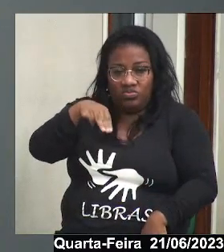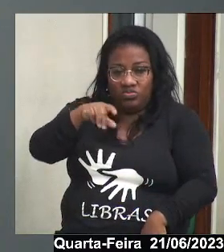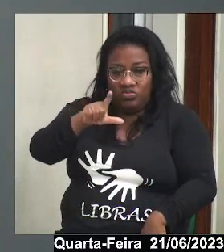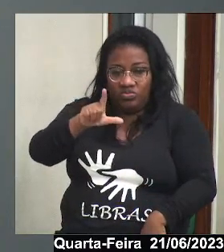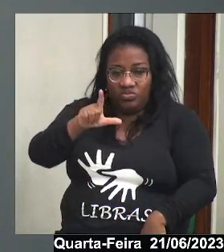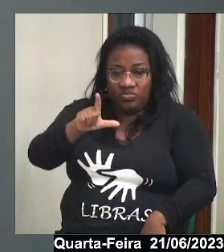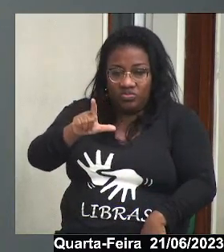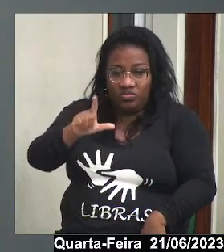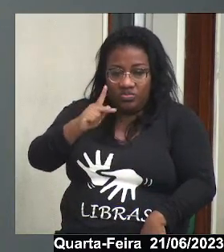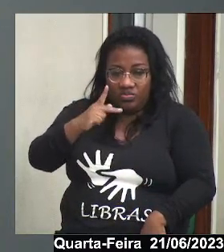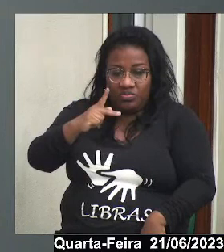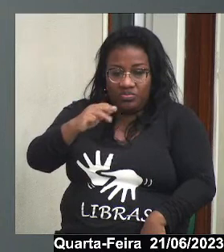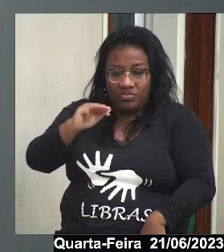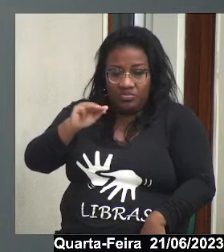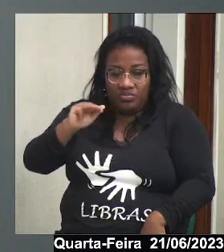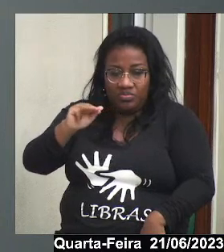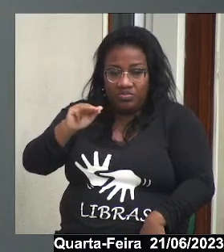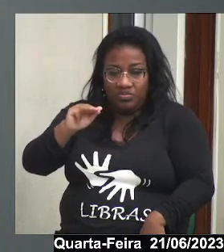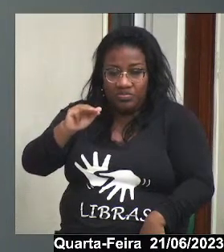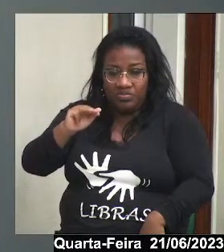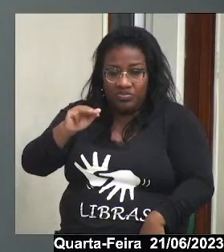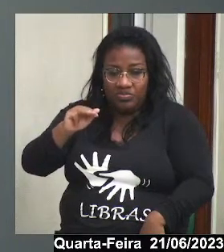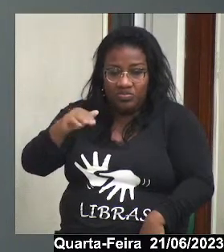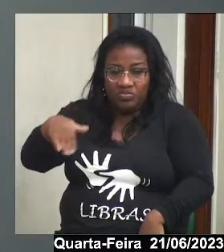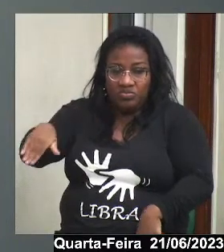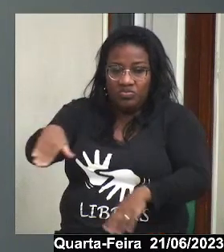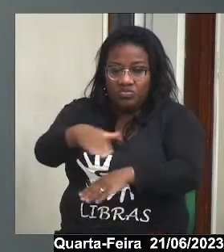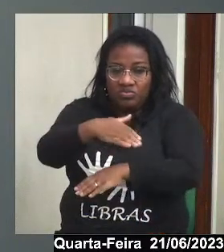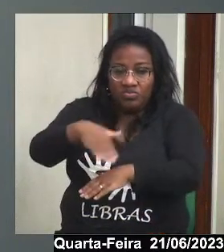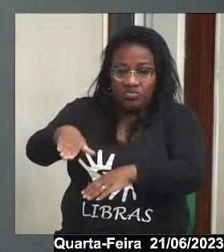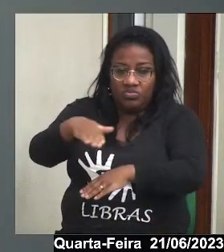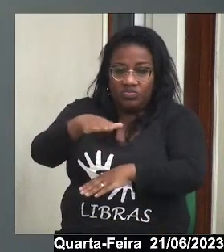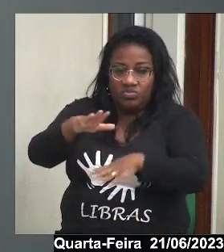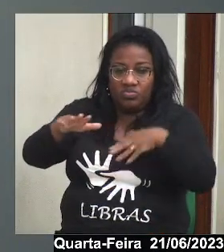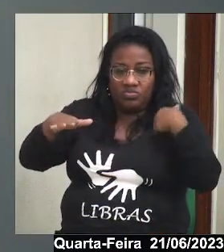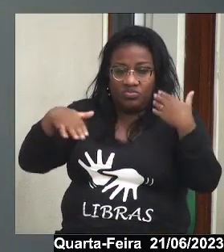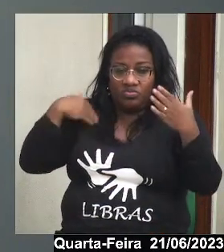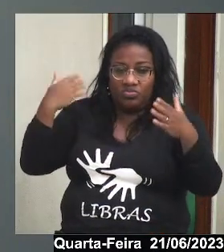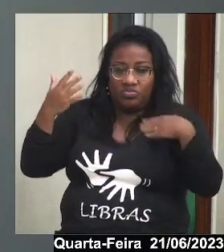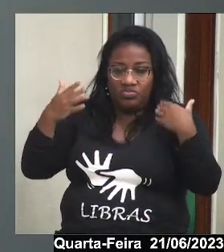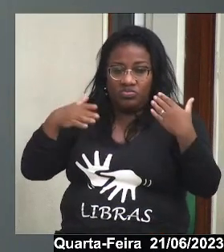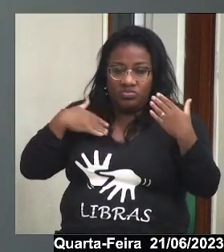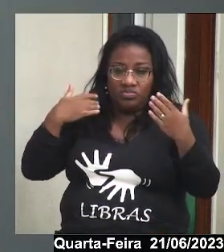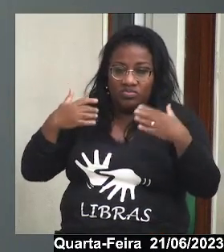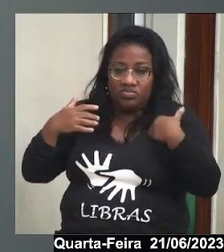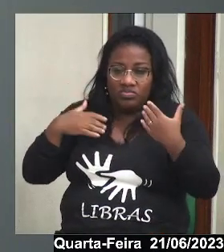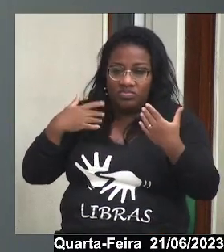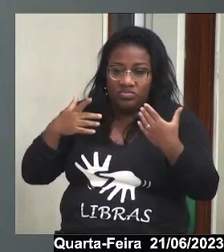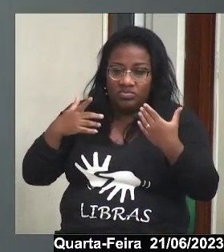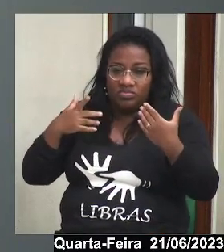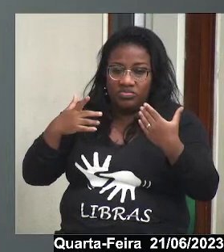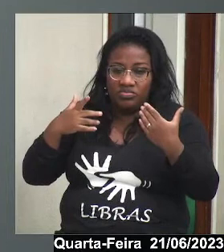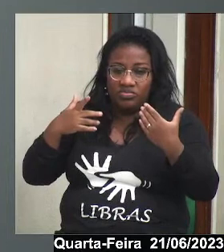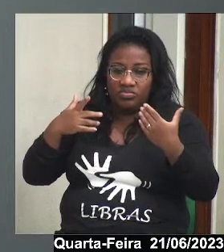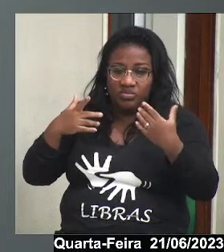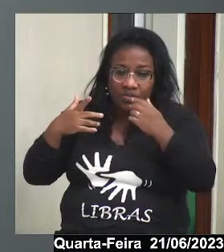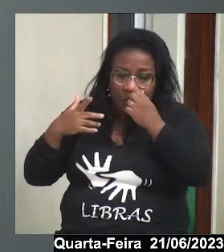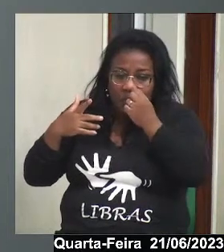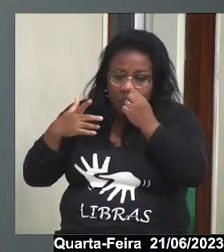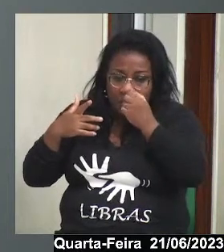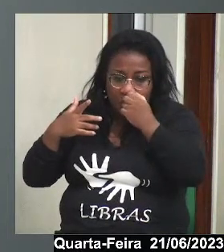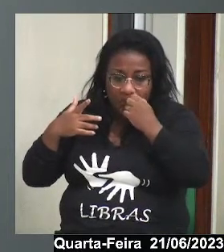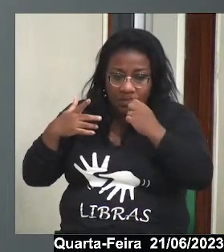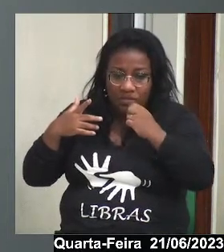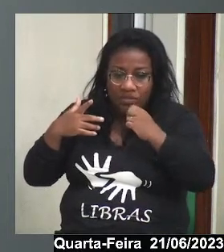é responsável pela ronda ostensiva, da falta de segurança que a gente está tendo na região 9. Região 9, que é uma